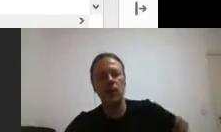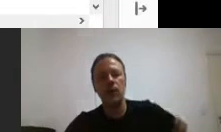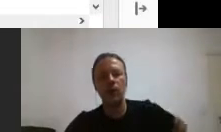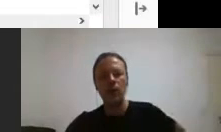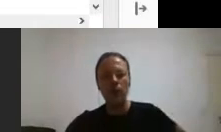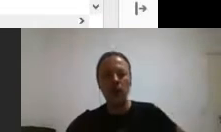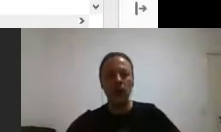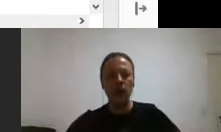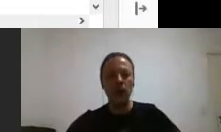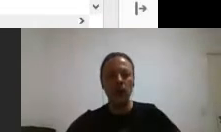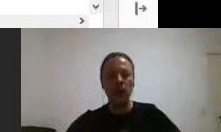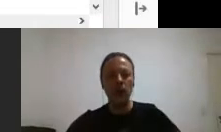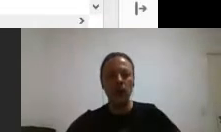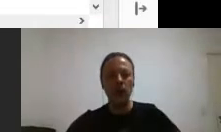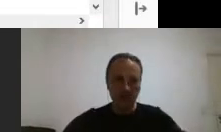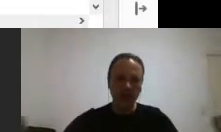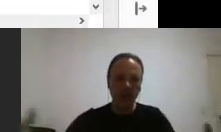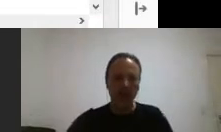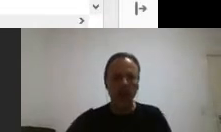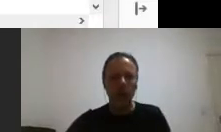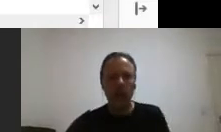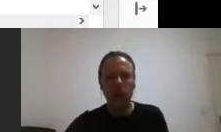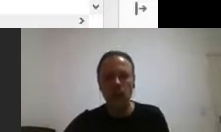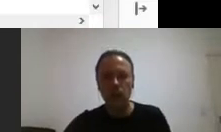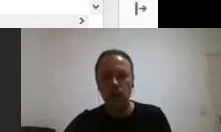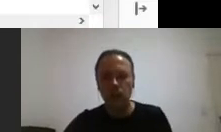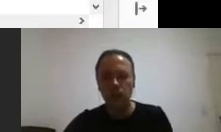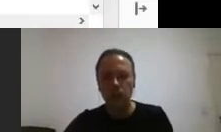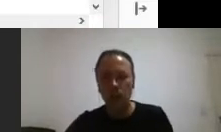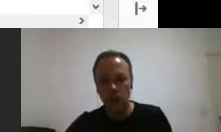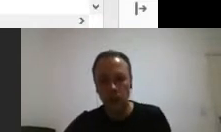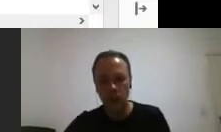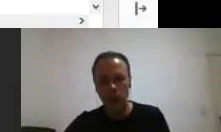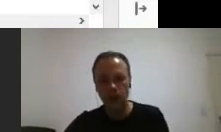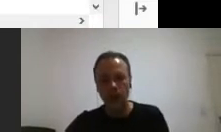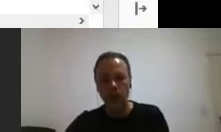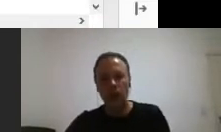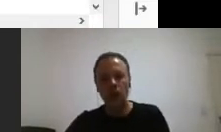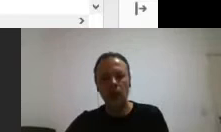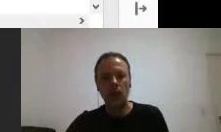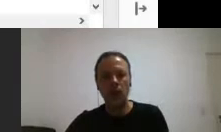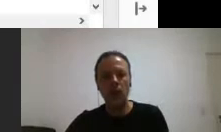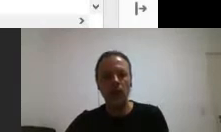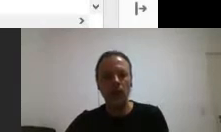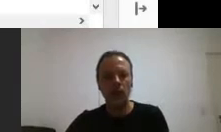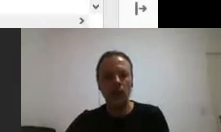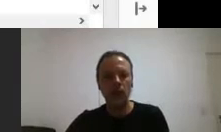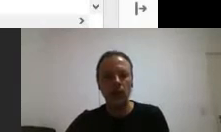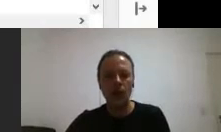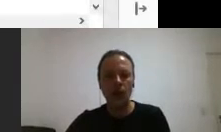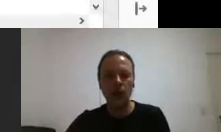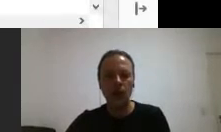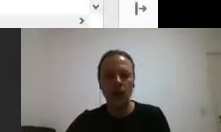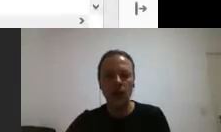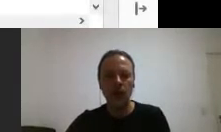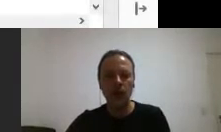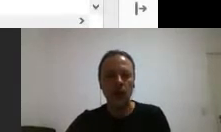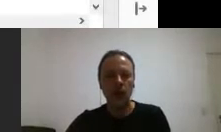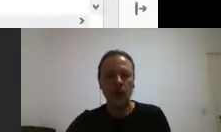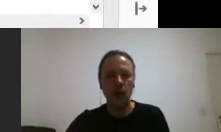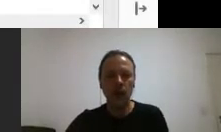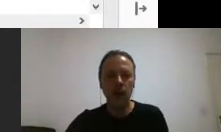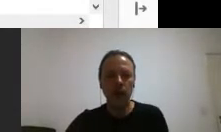criados aí alguns modelos de tabelas, né? Criando um modelo lógico. E os requisitos, ele coloca